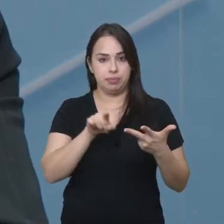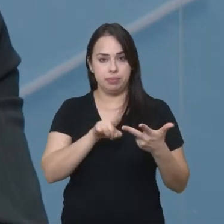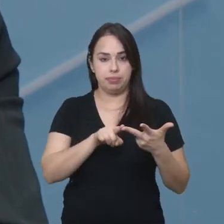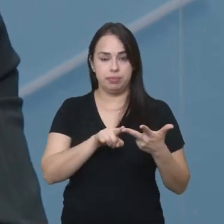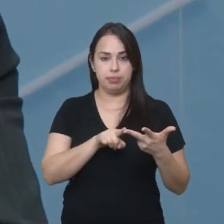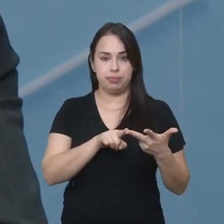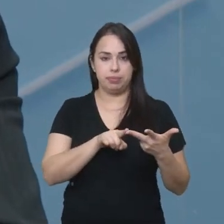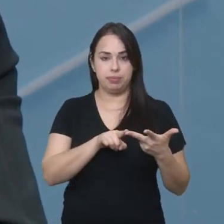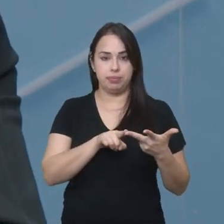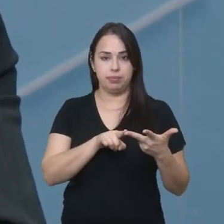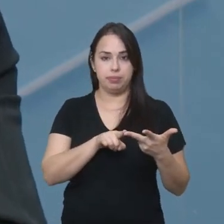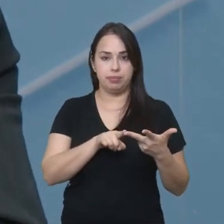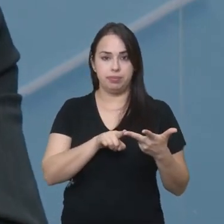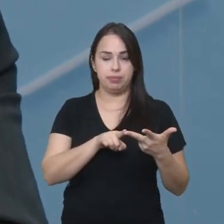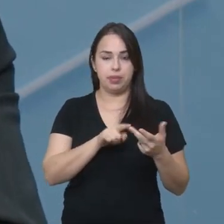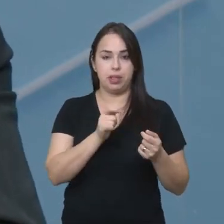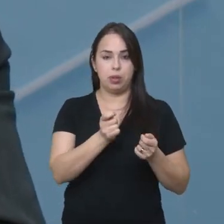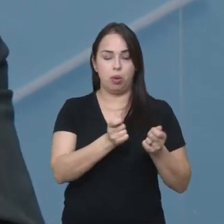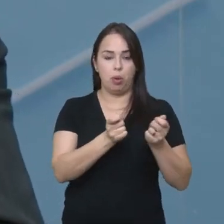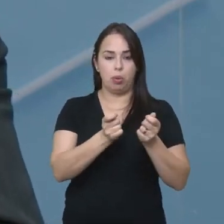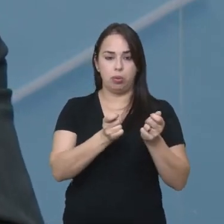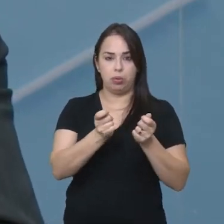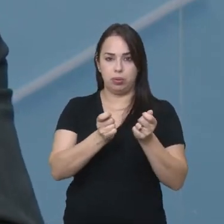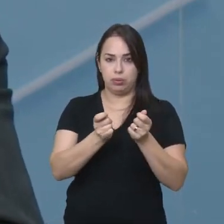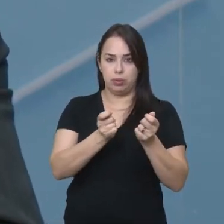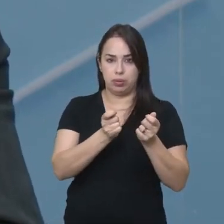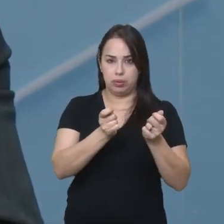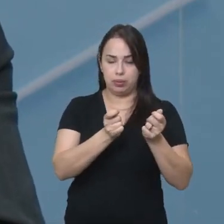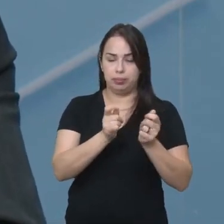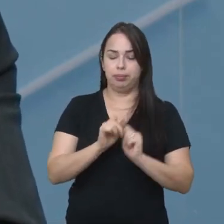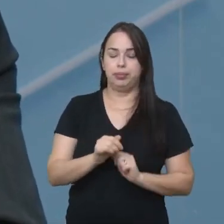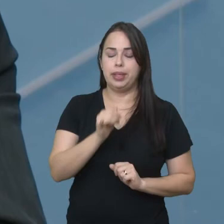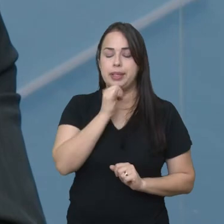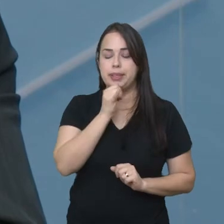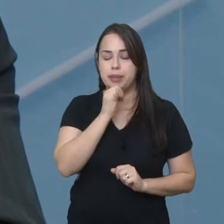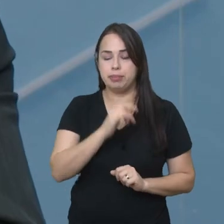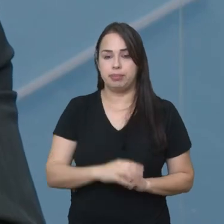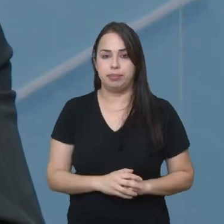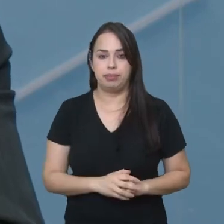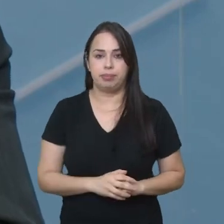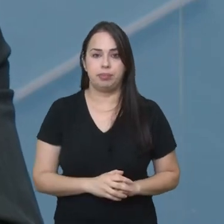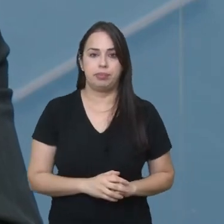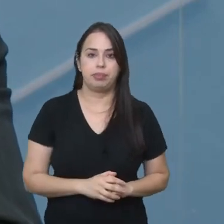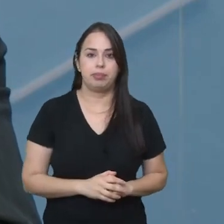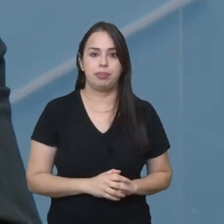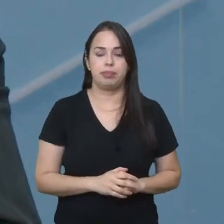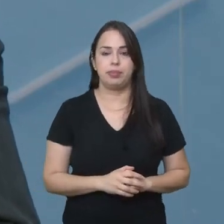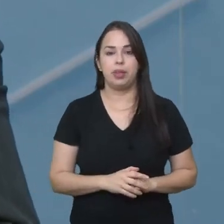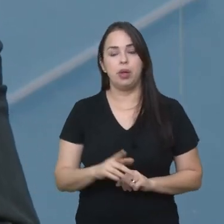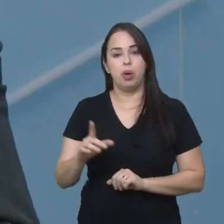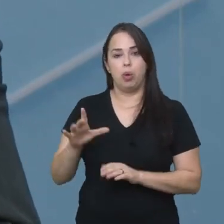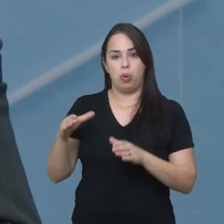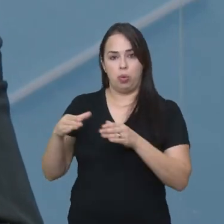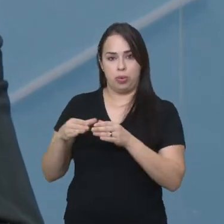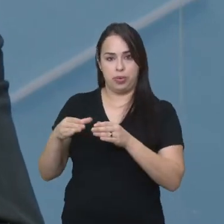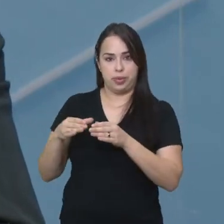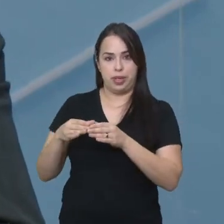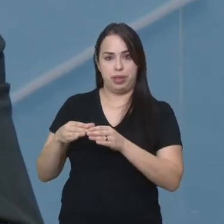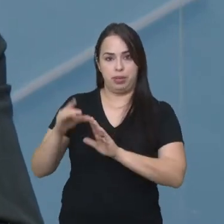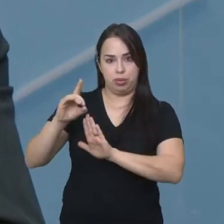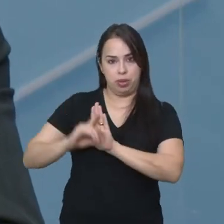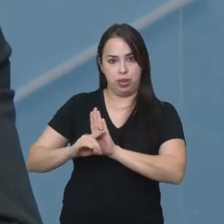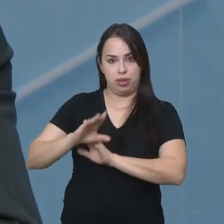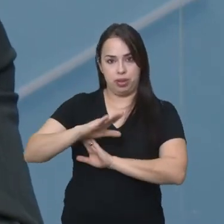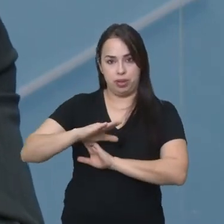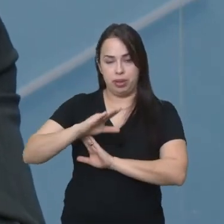questão de controlar a política de atenção à criança e adolescente. Por exemplo, o Conselho Municipal dos Direitos da Criança e do